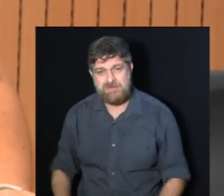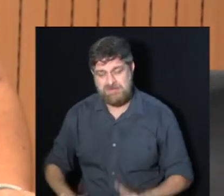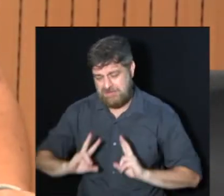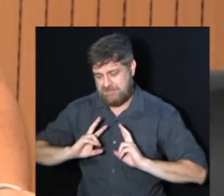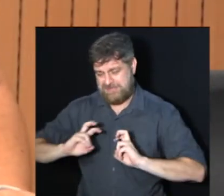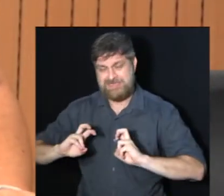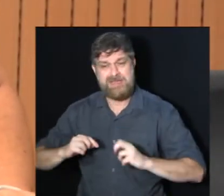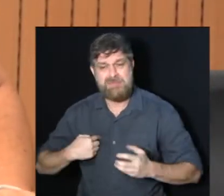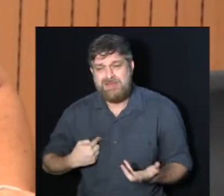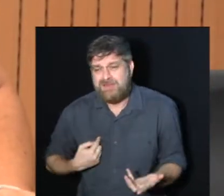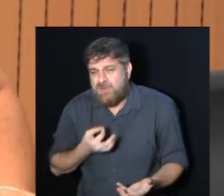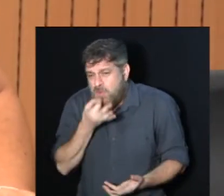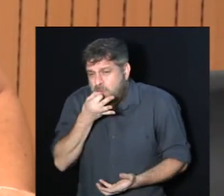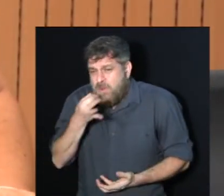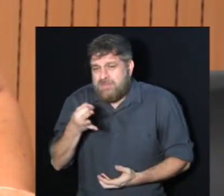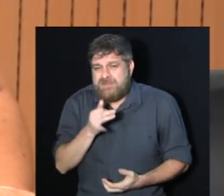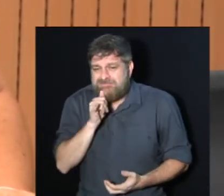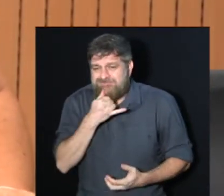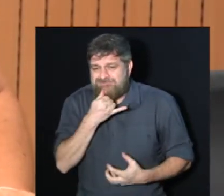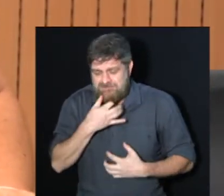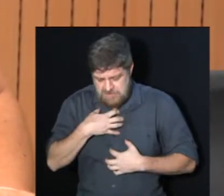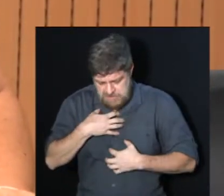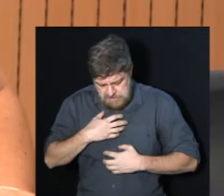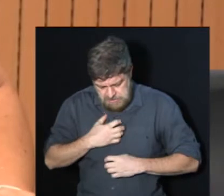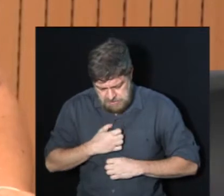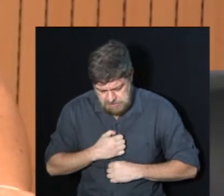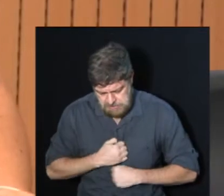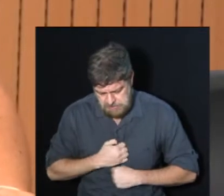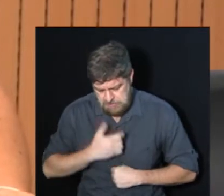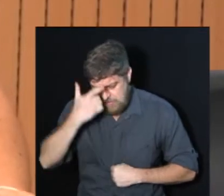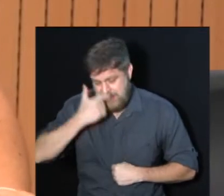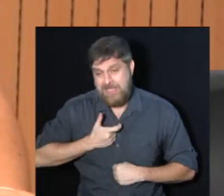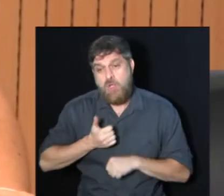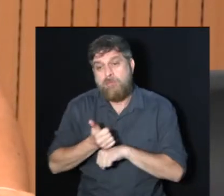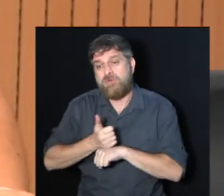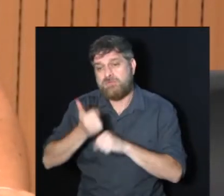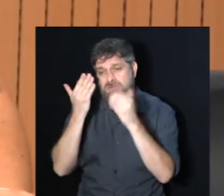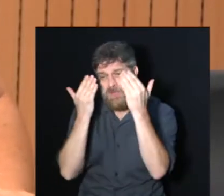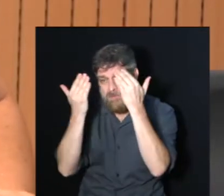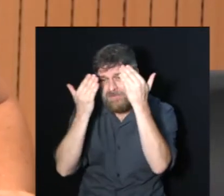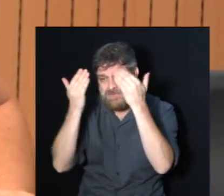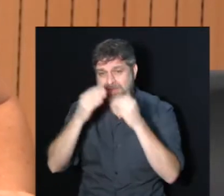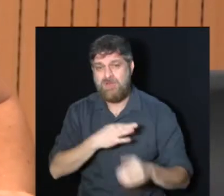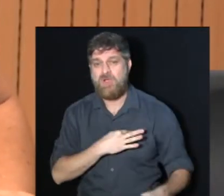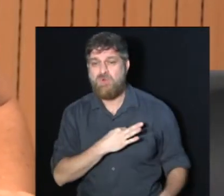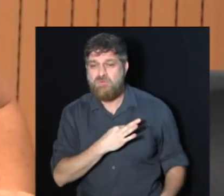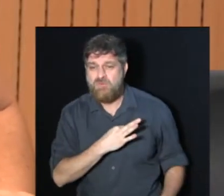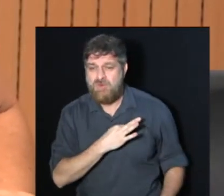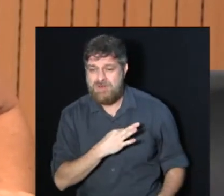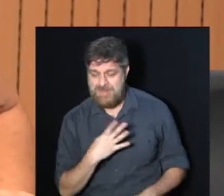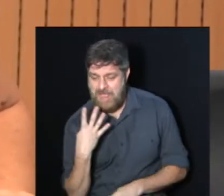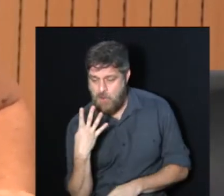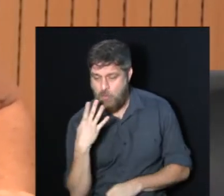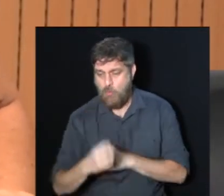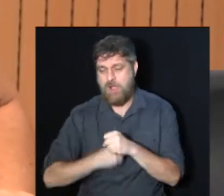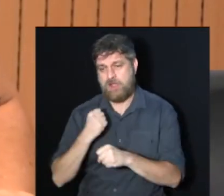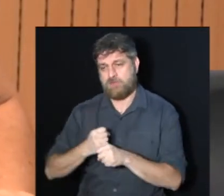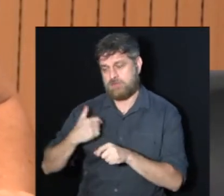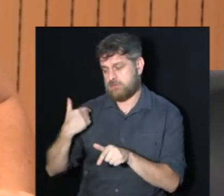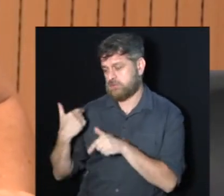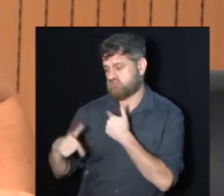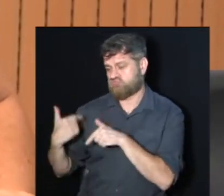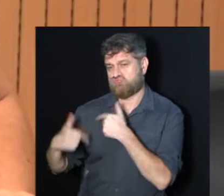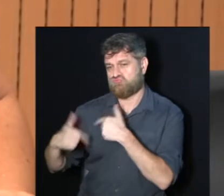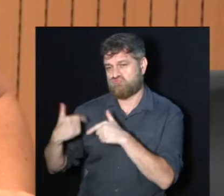uma imensa tristeza. Né? Eu sou psicóloga, eu trabalho como voluntária lá há 4 anos,